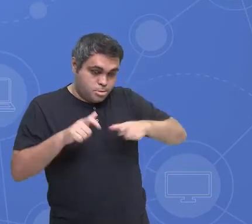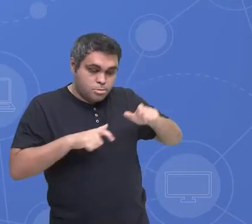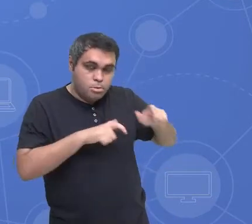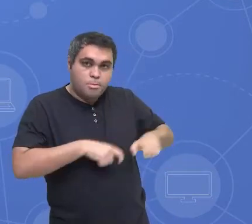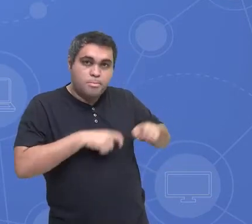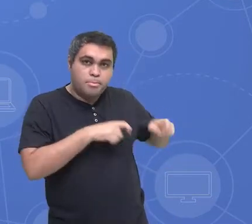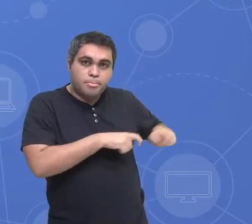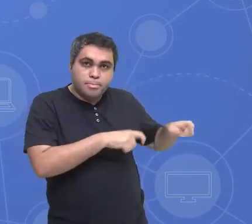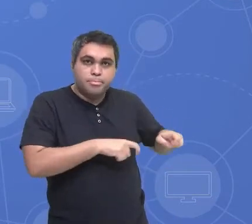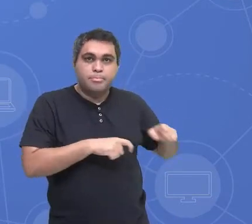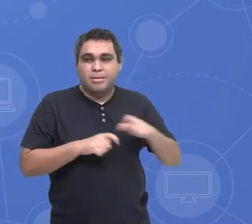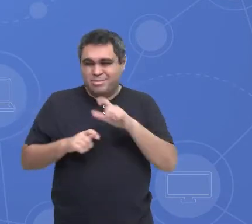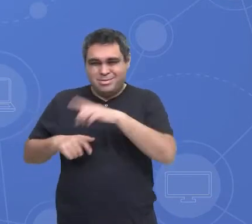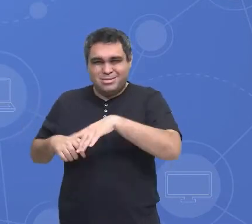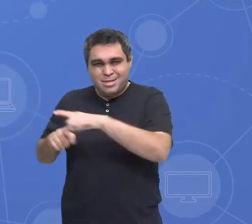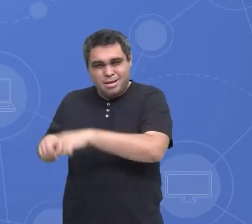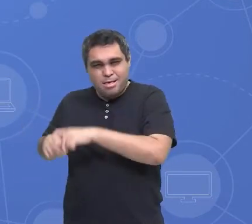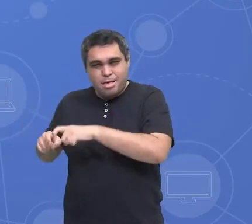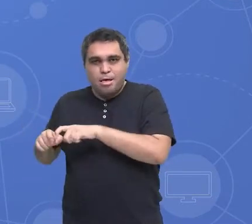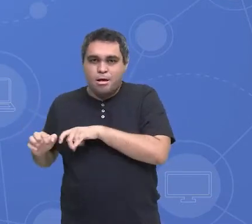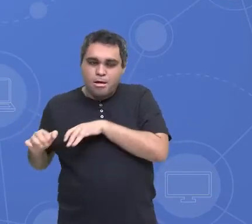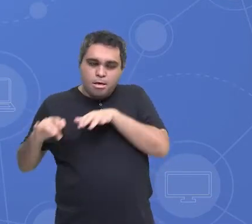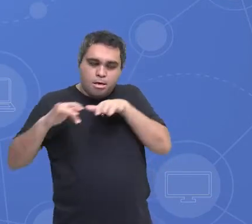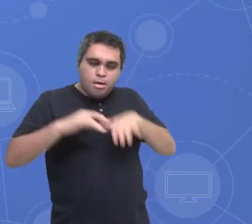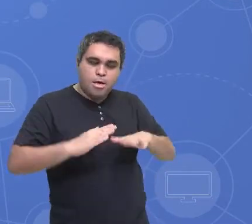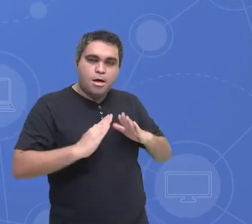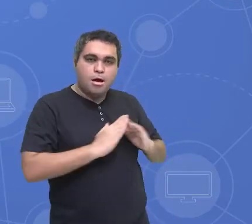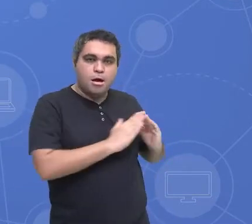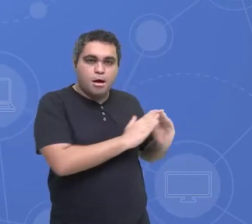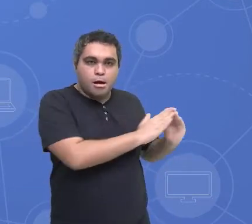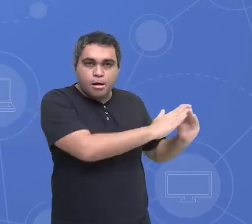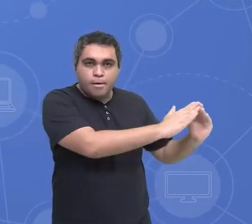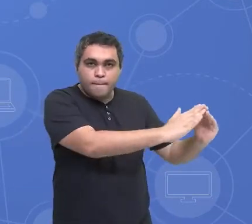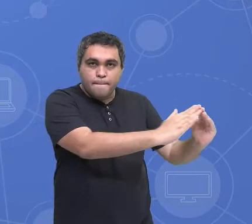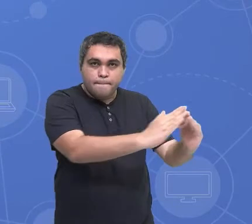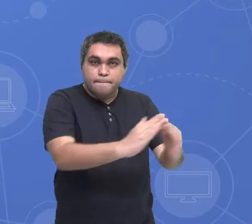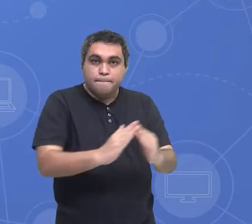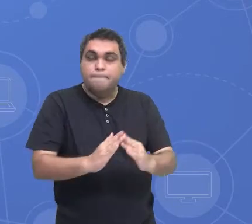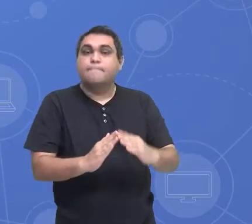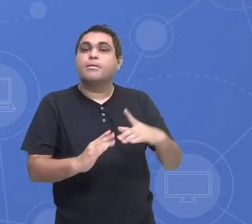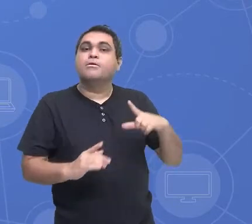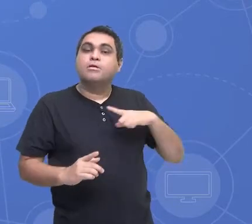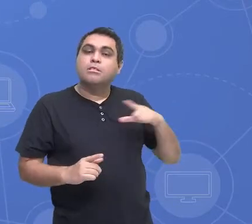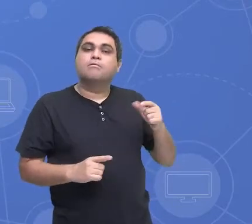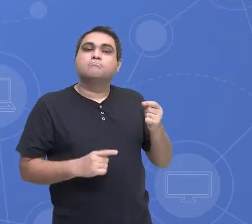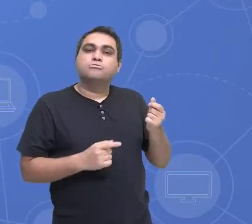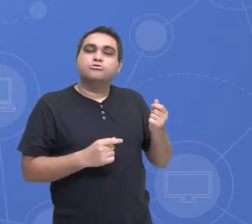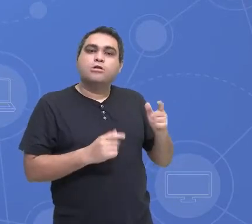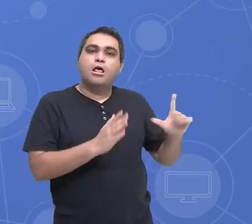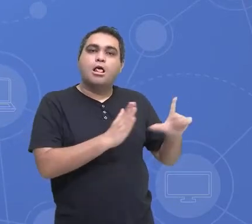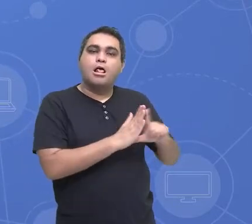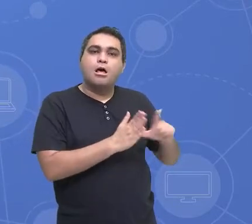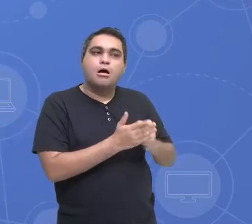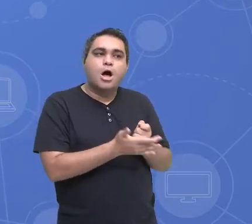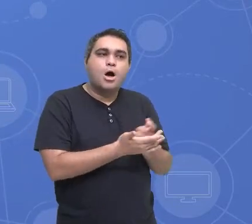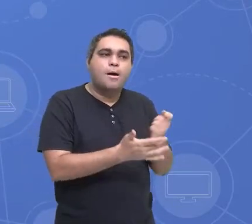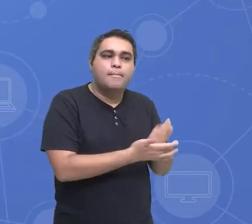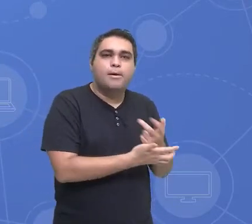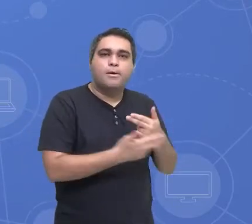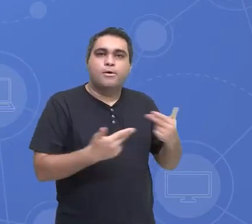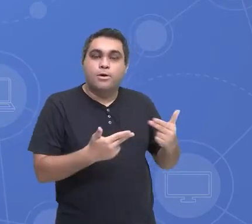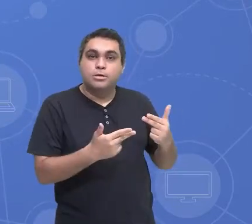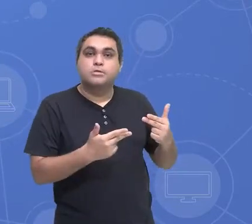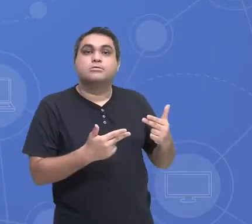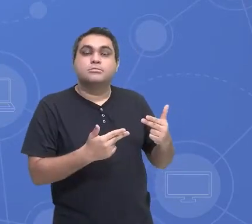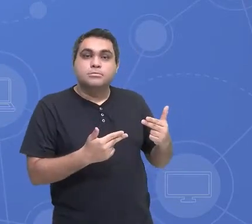para os burgos, vão começar a ter ali movimentos mercantis, ao comércio, e esses burgos, eles vão